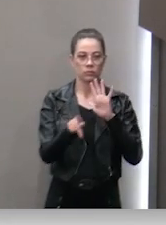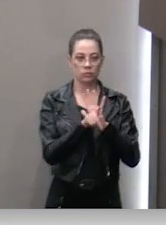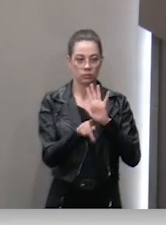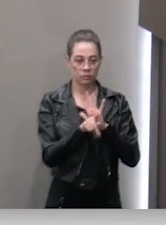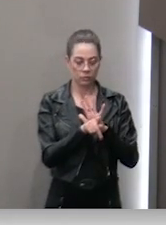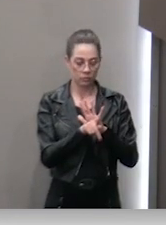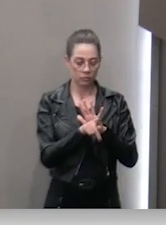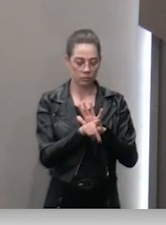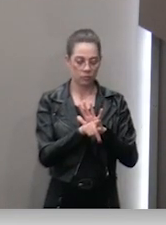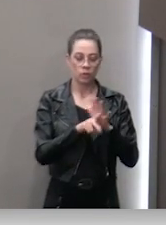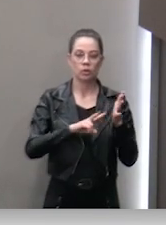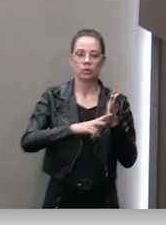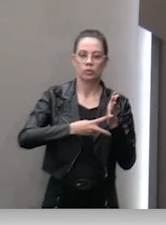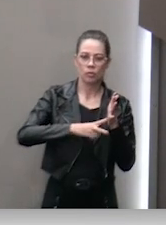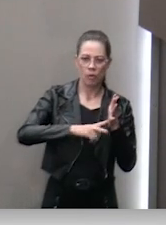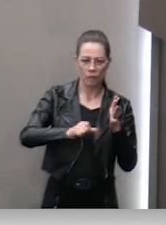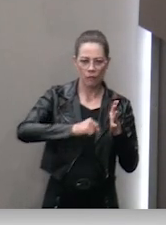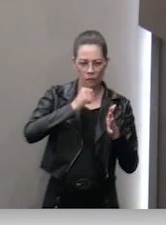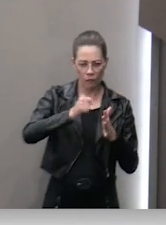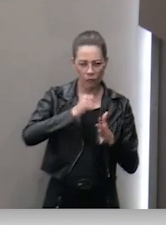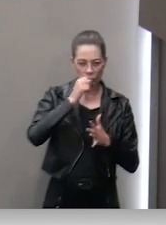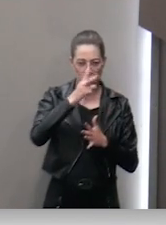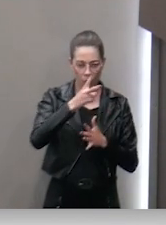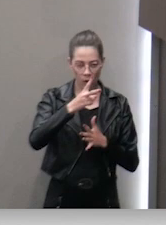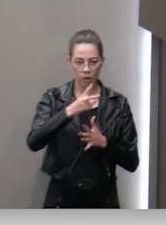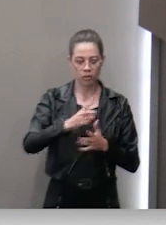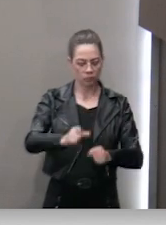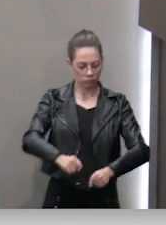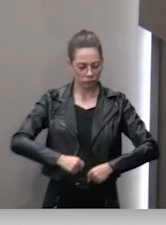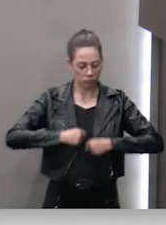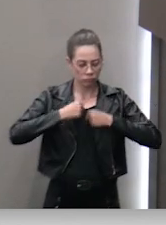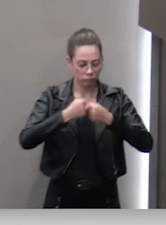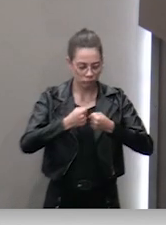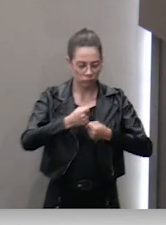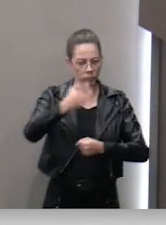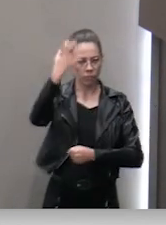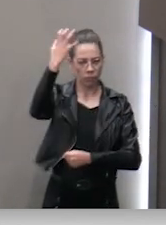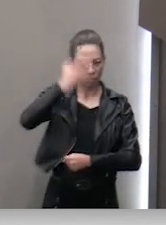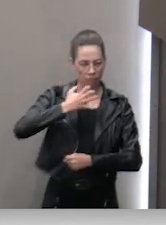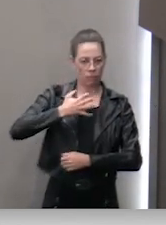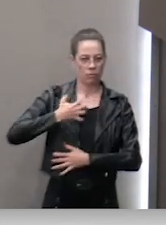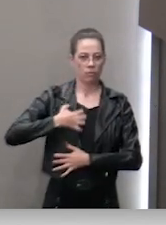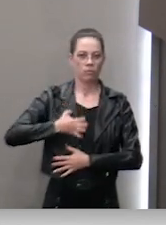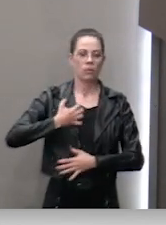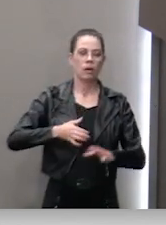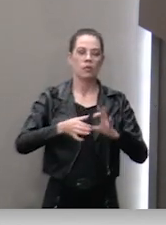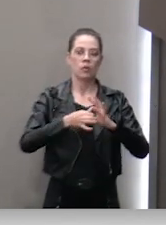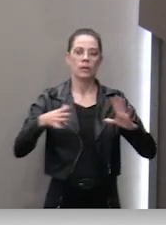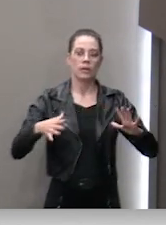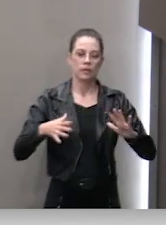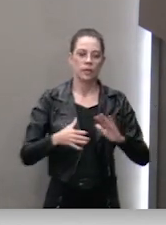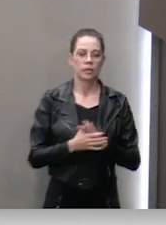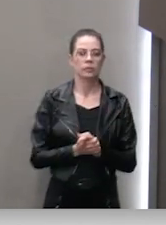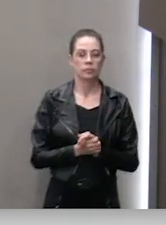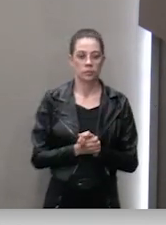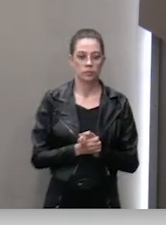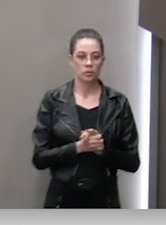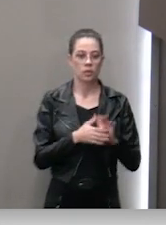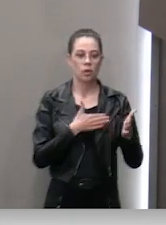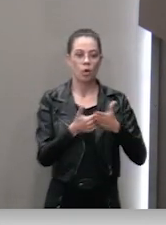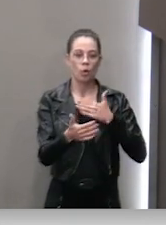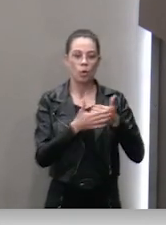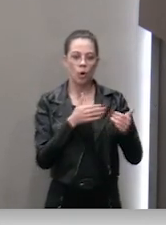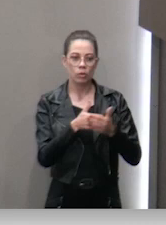um sindicato forte, aguerrido, bravo e livre.